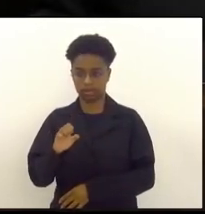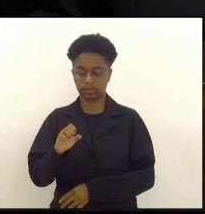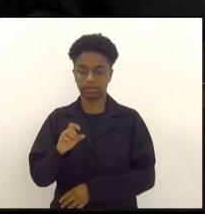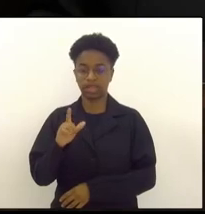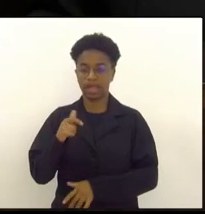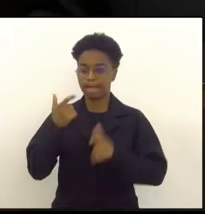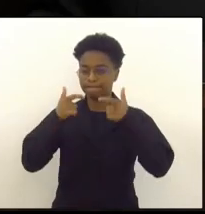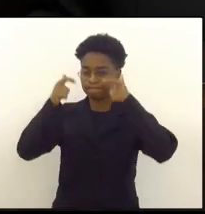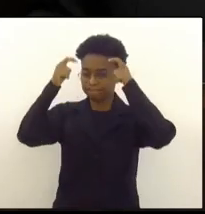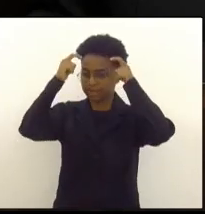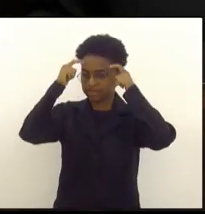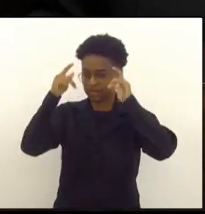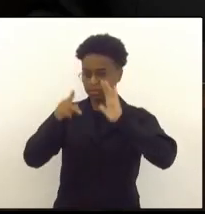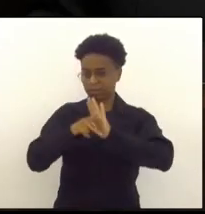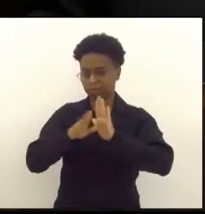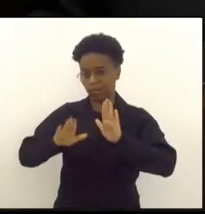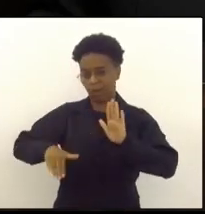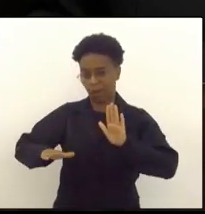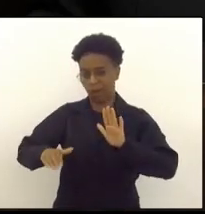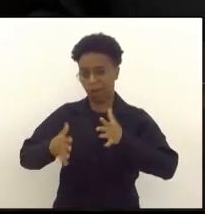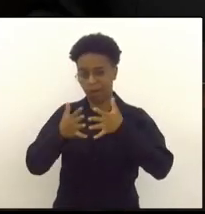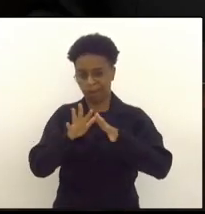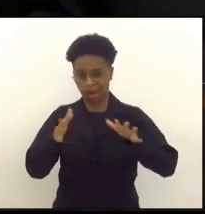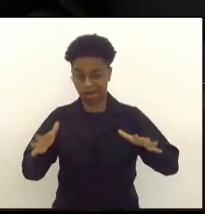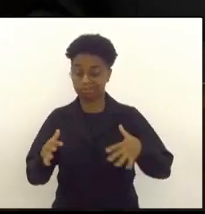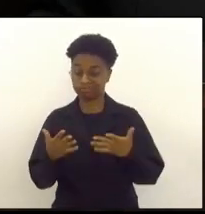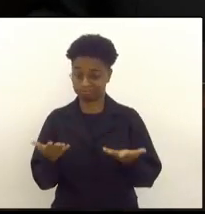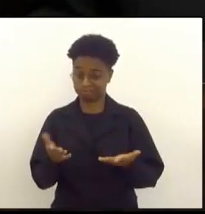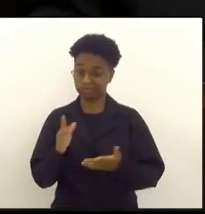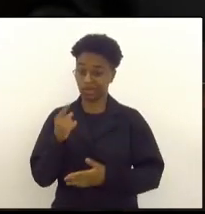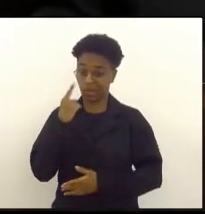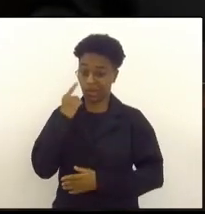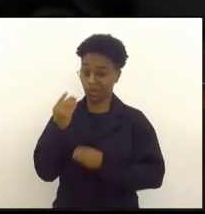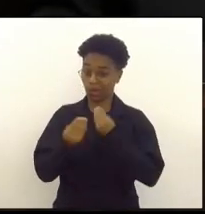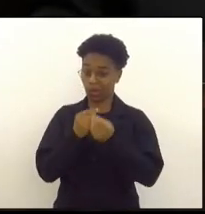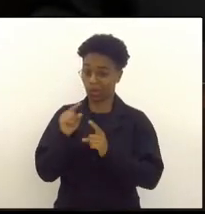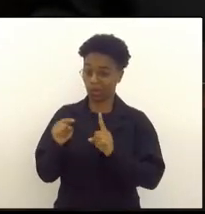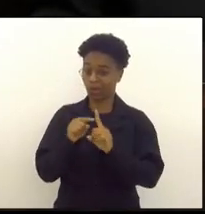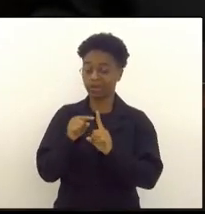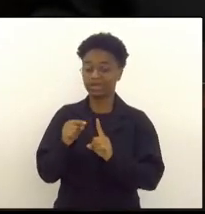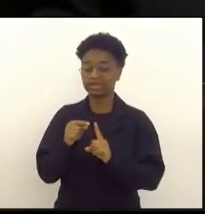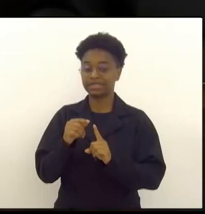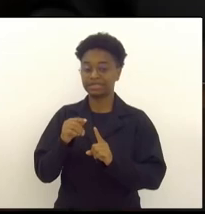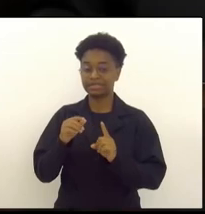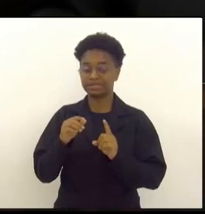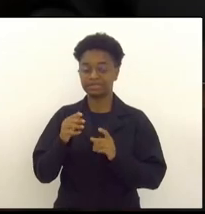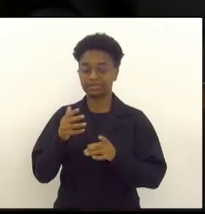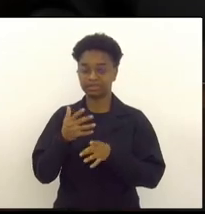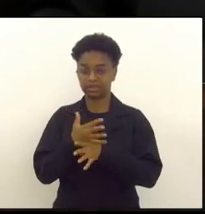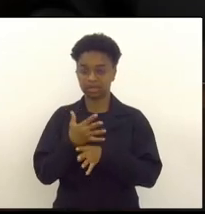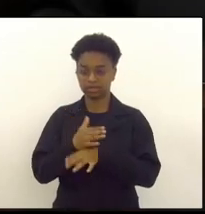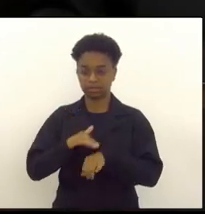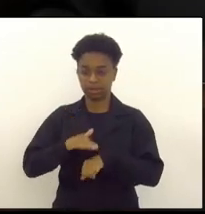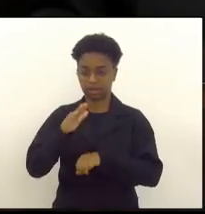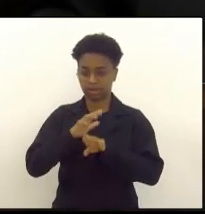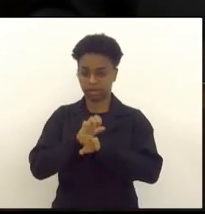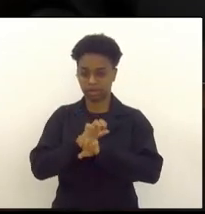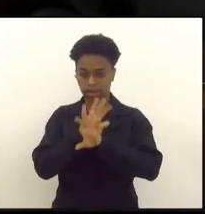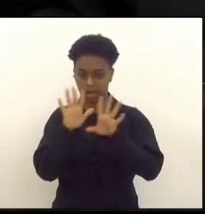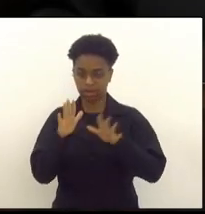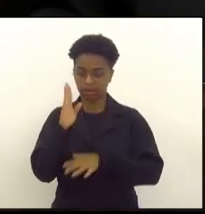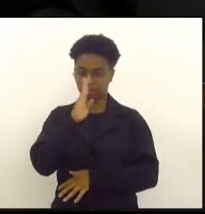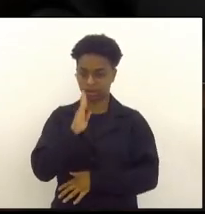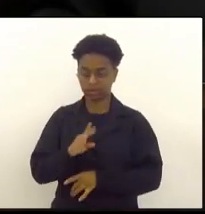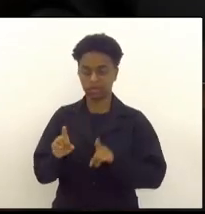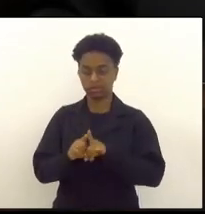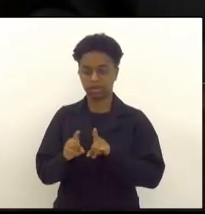do Atlântico, olha a nossa pretensão, a cidade mais clara do Brasil, né, maior produtora